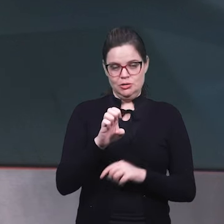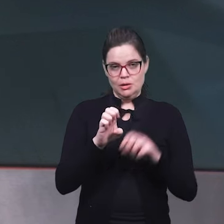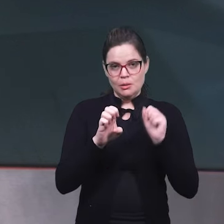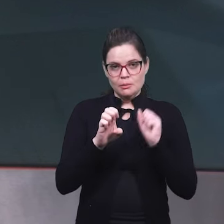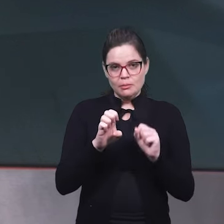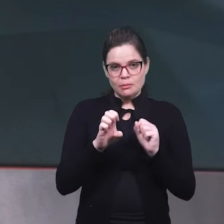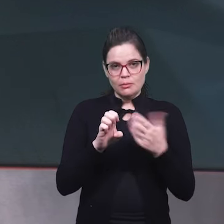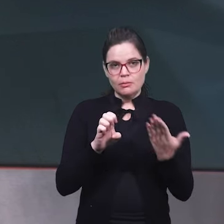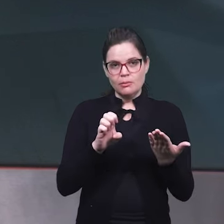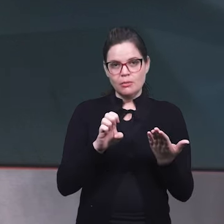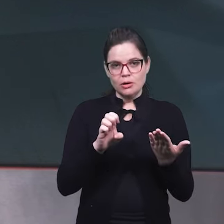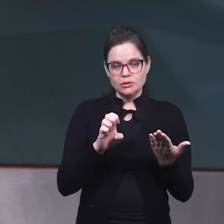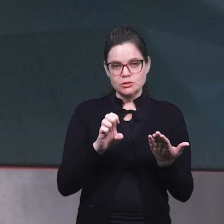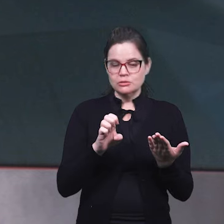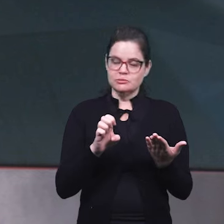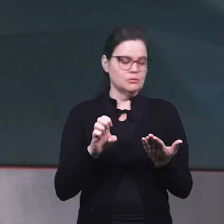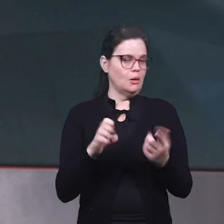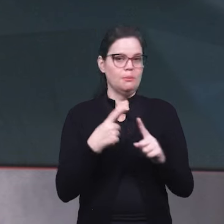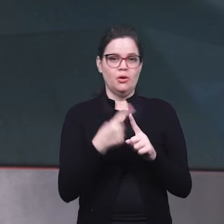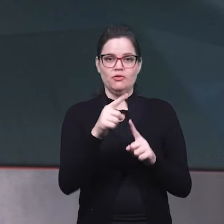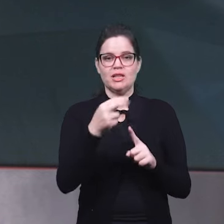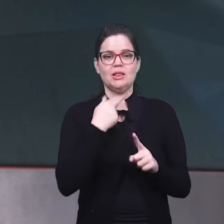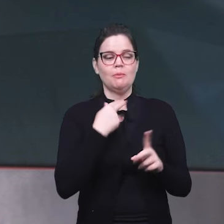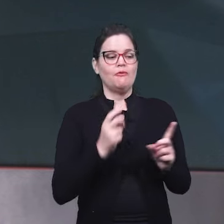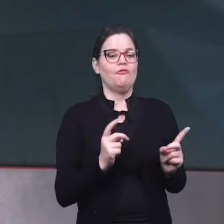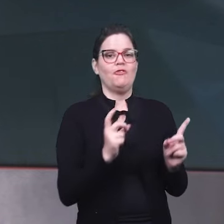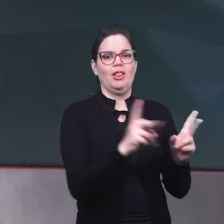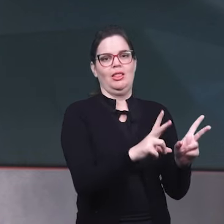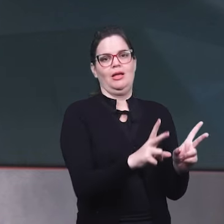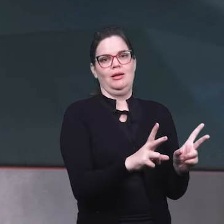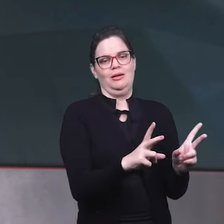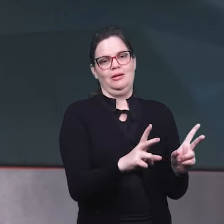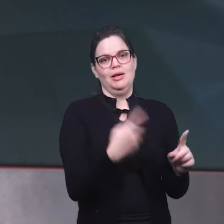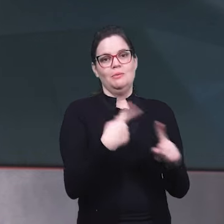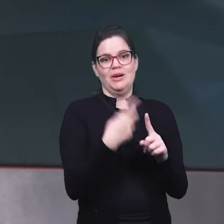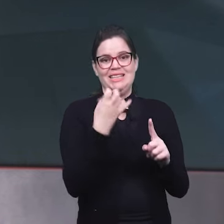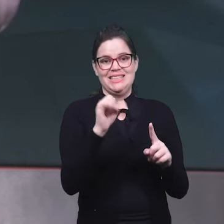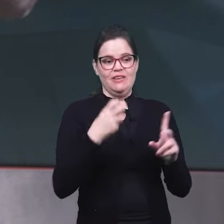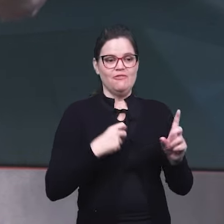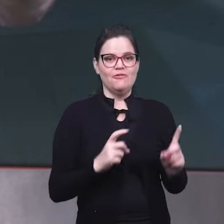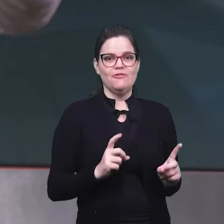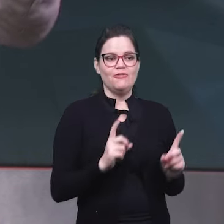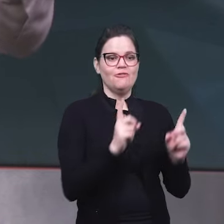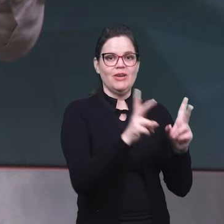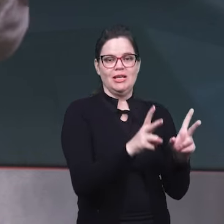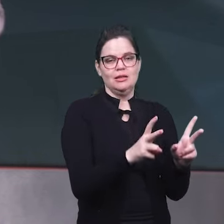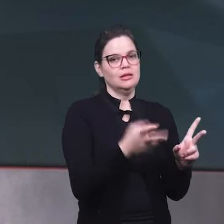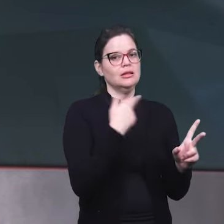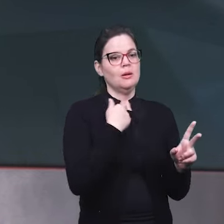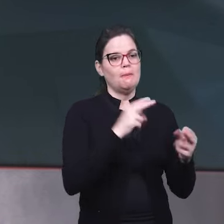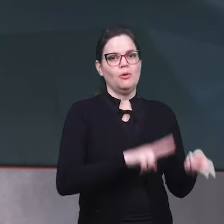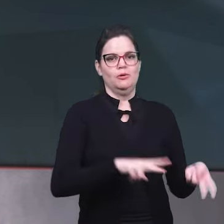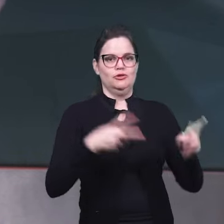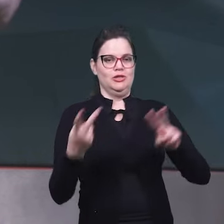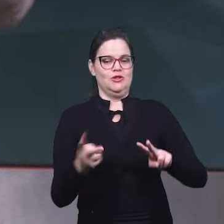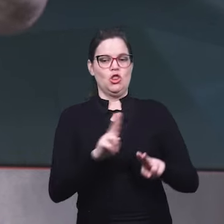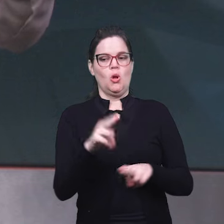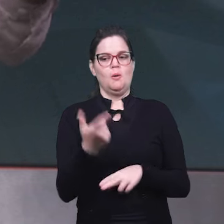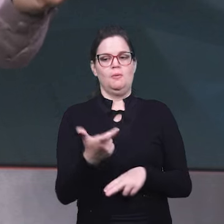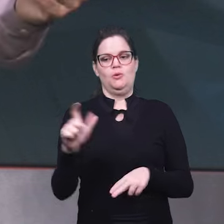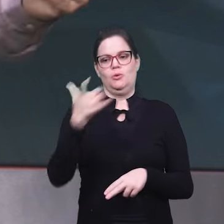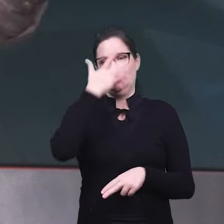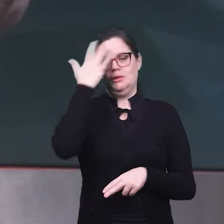Se vender, não pode transferir, porque ele está, o termo, alienado